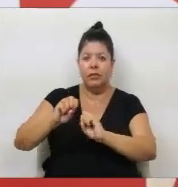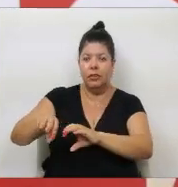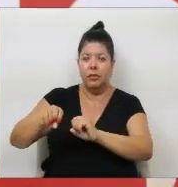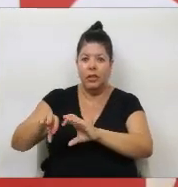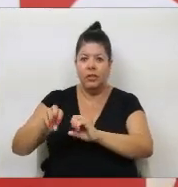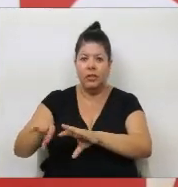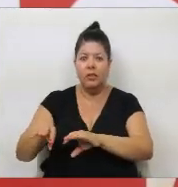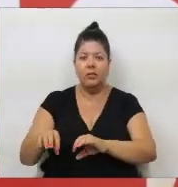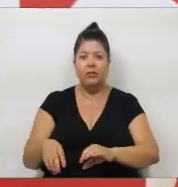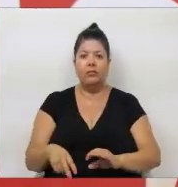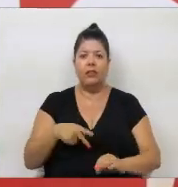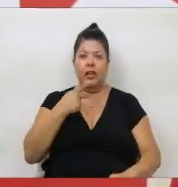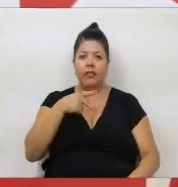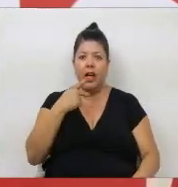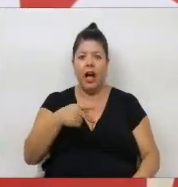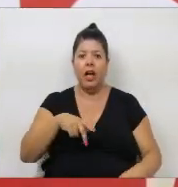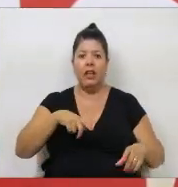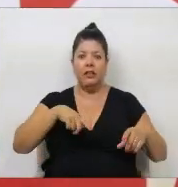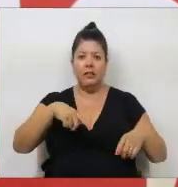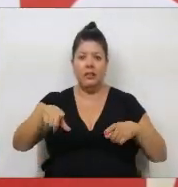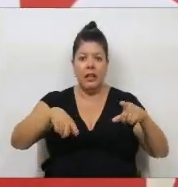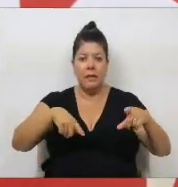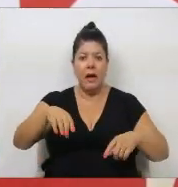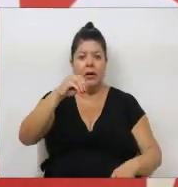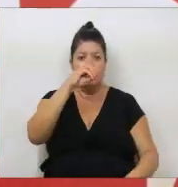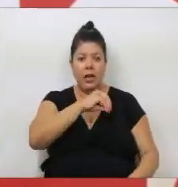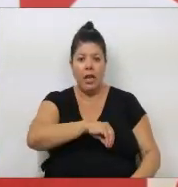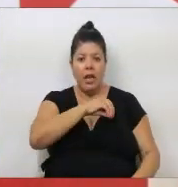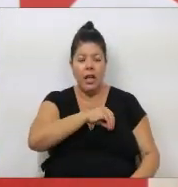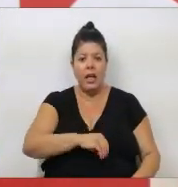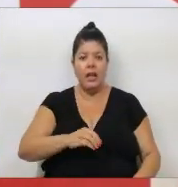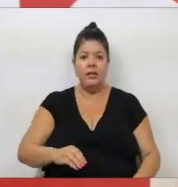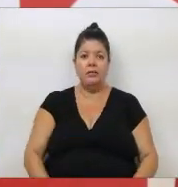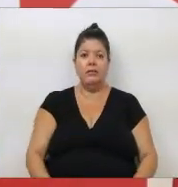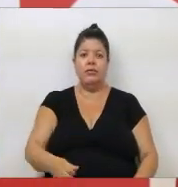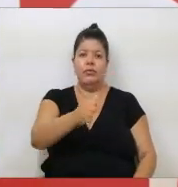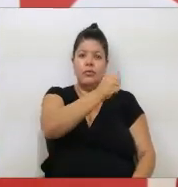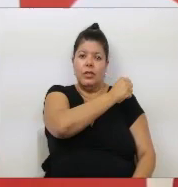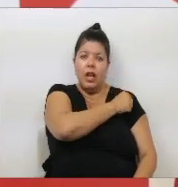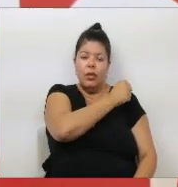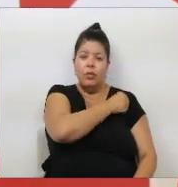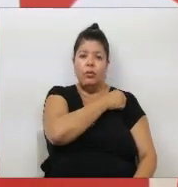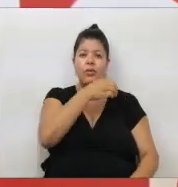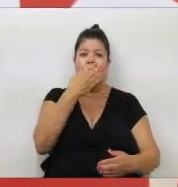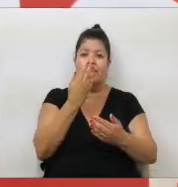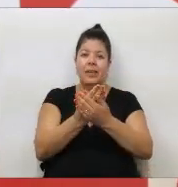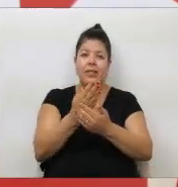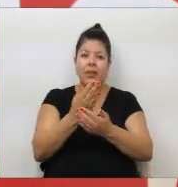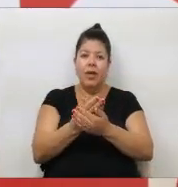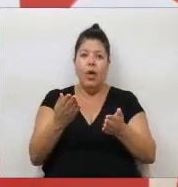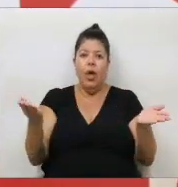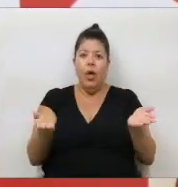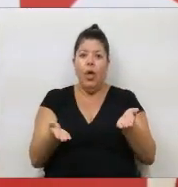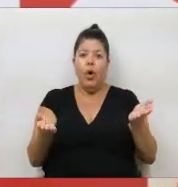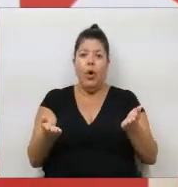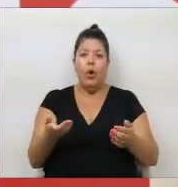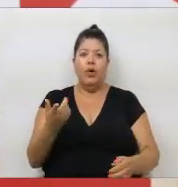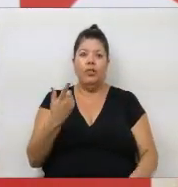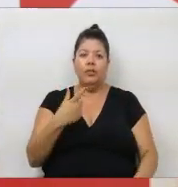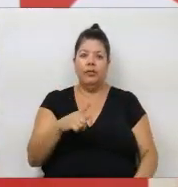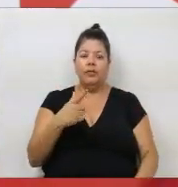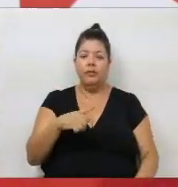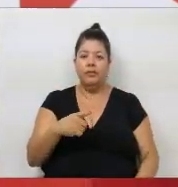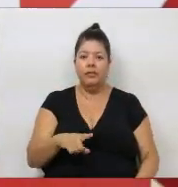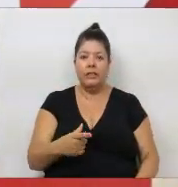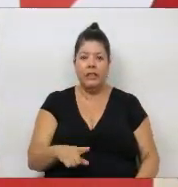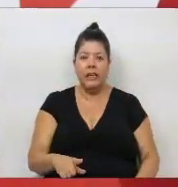trate geração de trabalho e renda, a permanência dos alunos dos secundaristas na escola, que hoje não permanecem, porque hoje